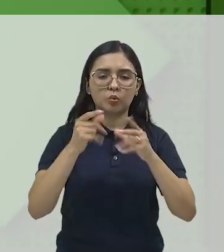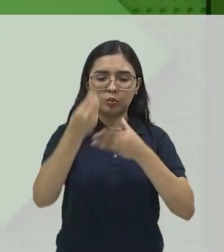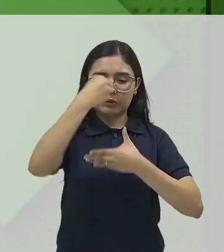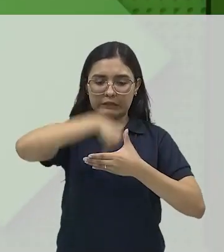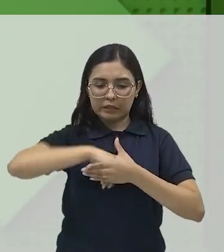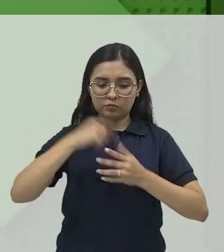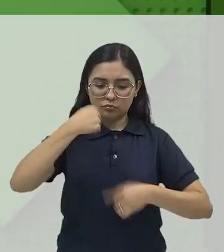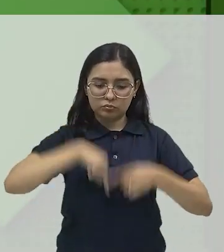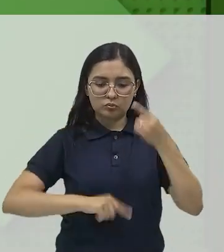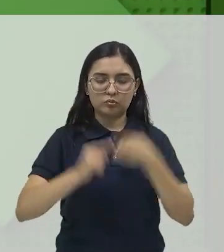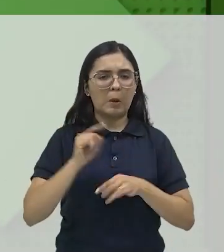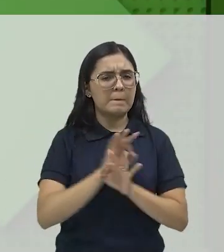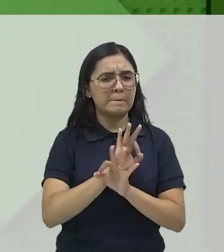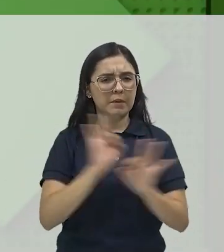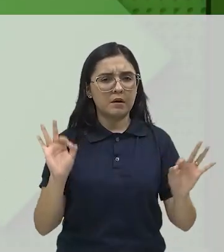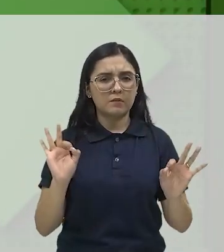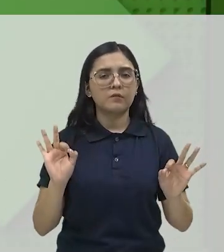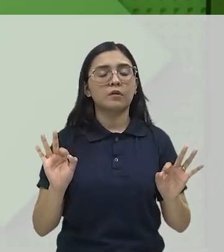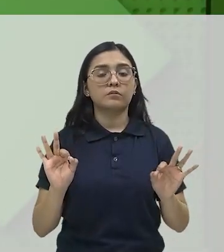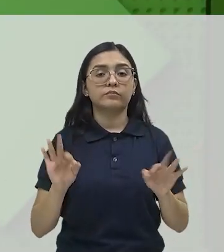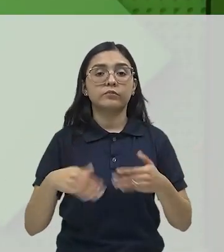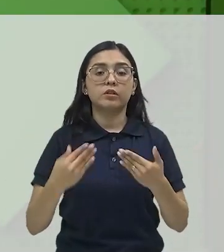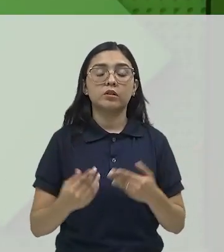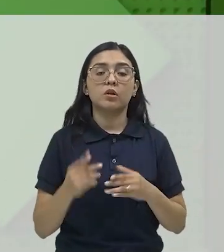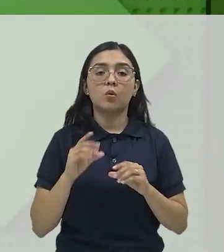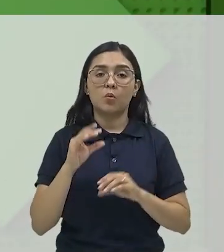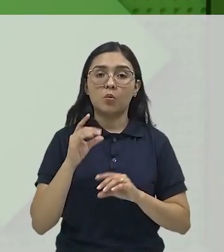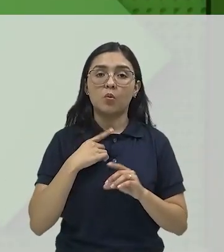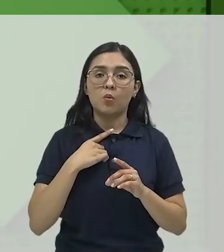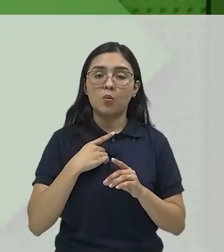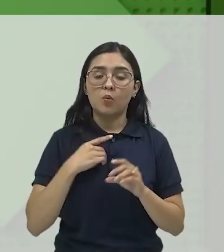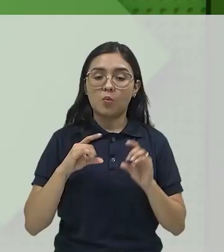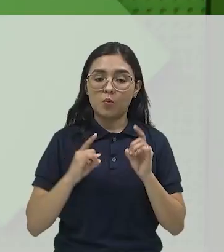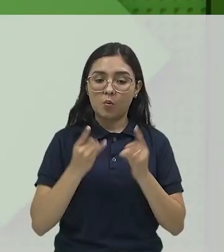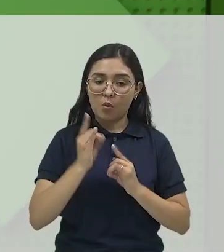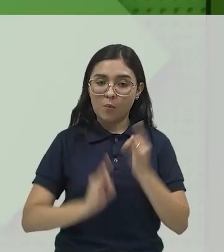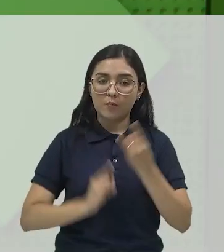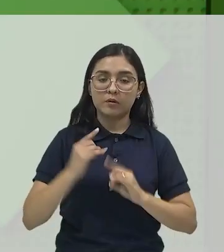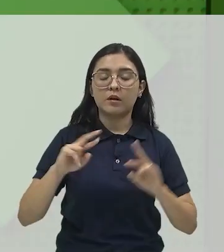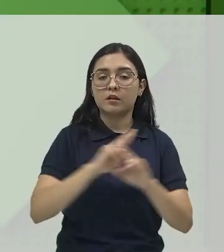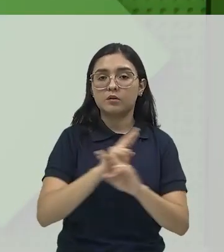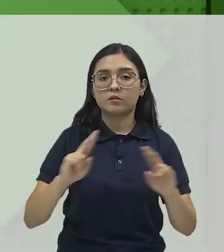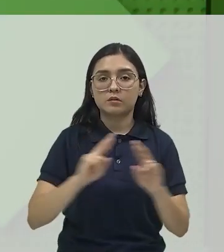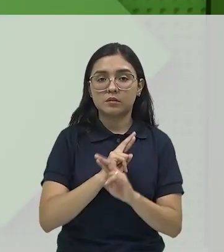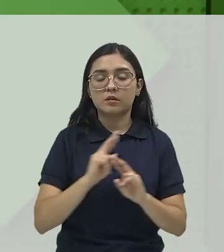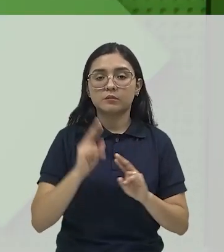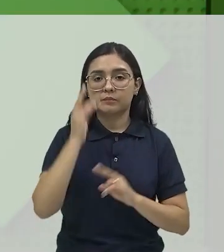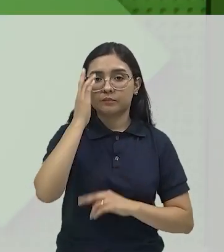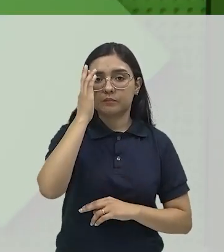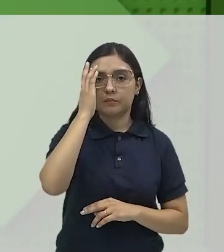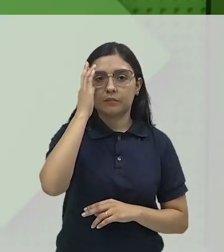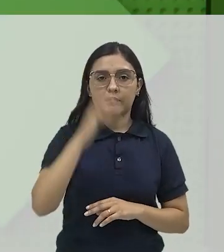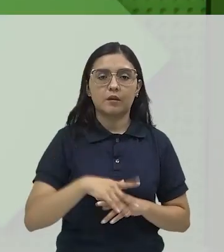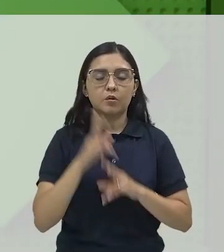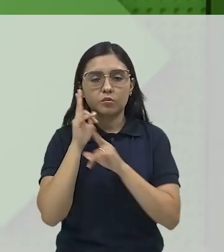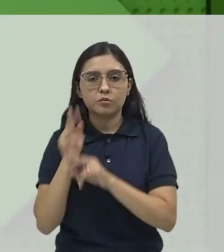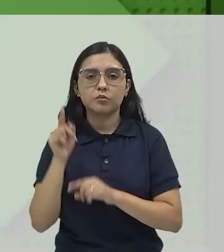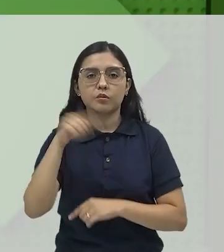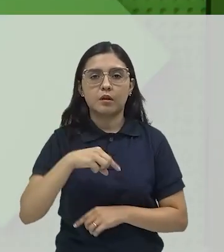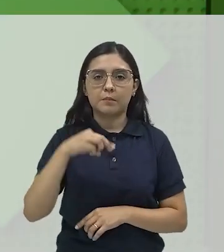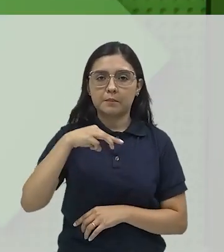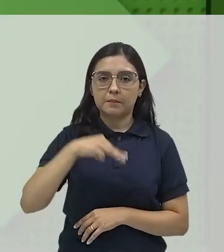funcionando da melhor maneira possível. E um dos hormônios ligados ao sono é